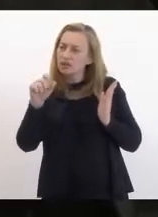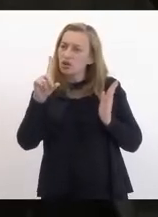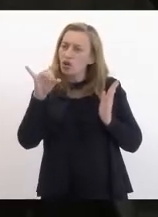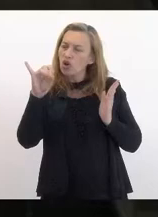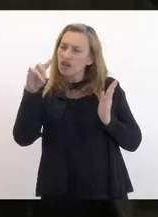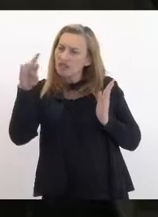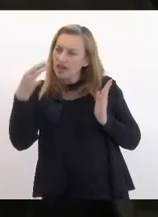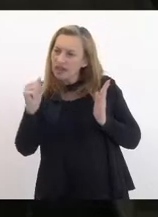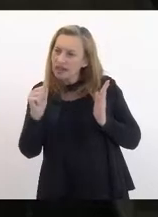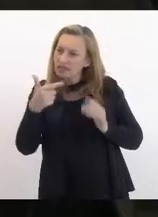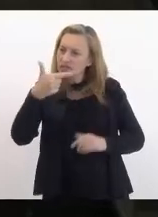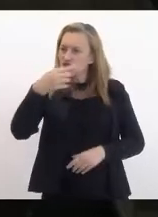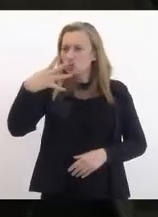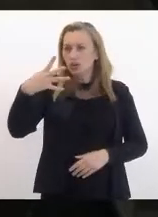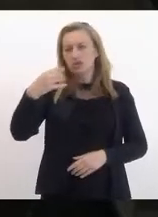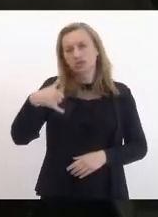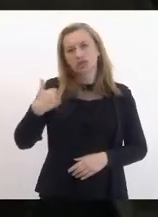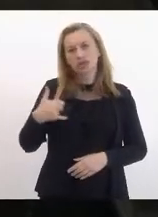24 anos.